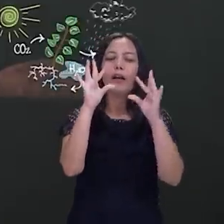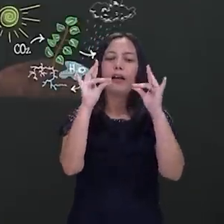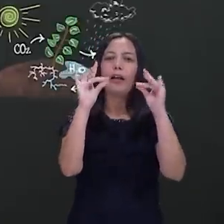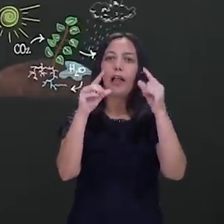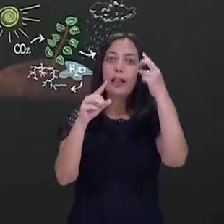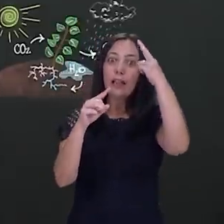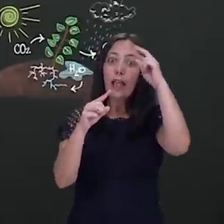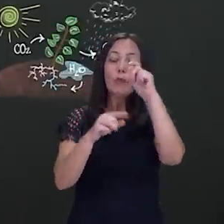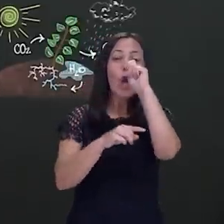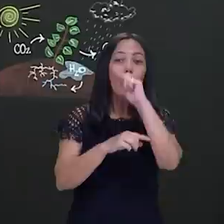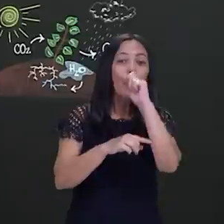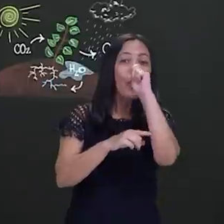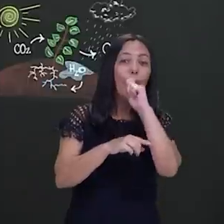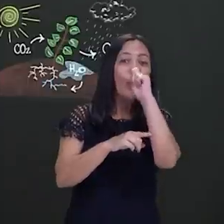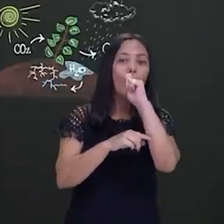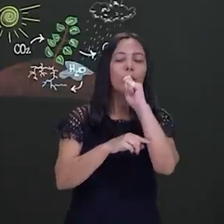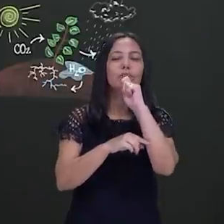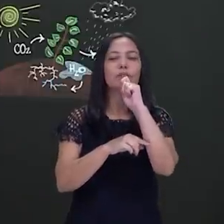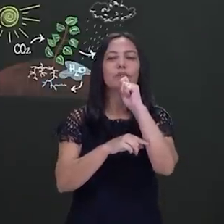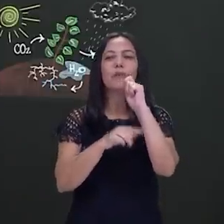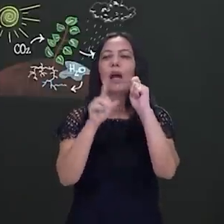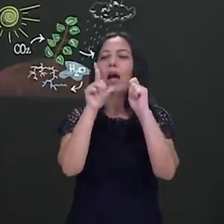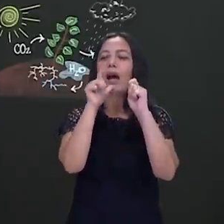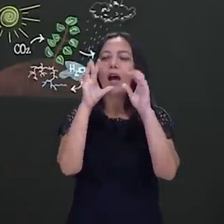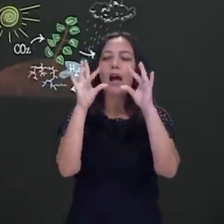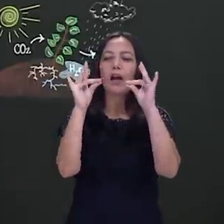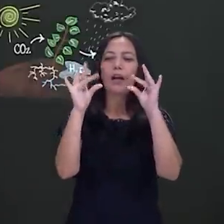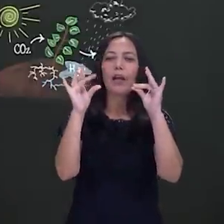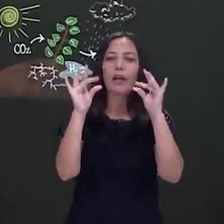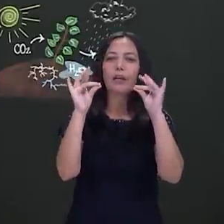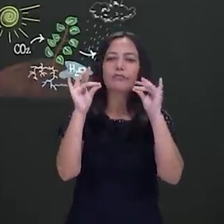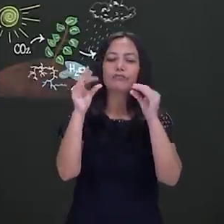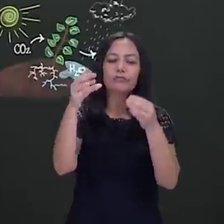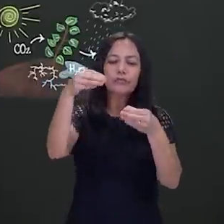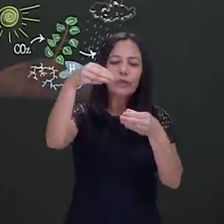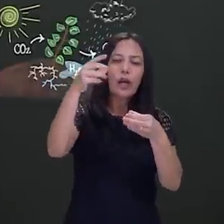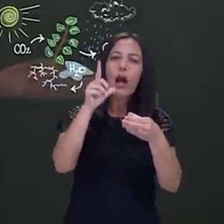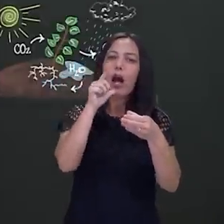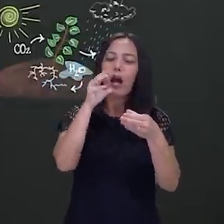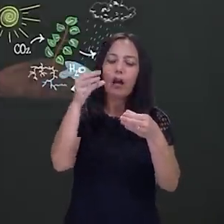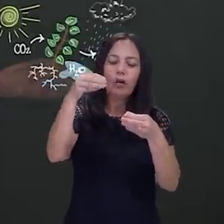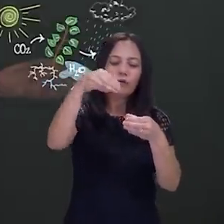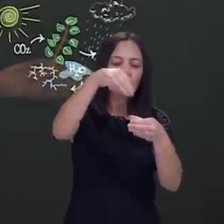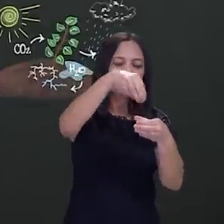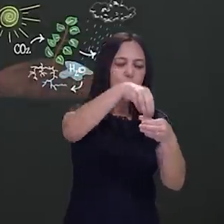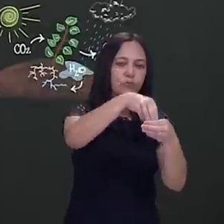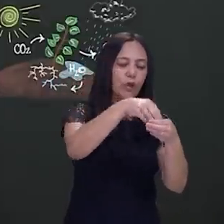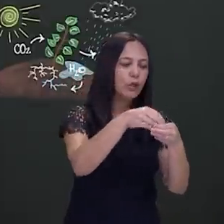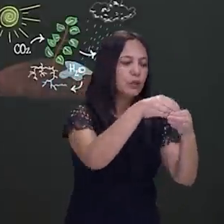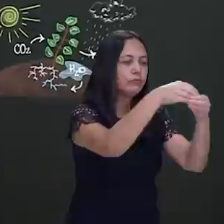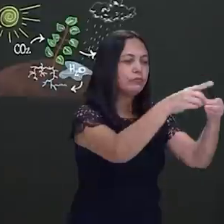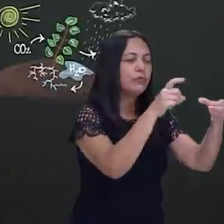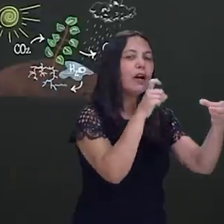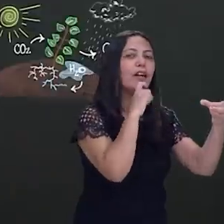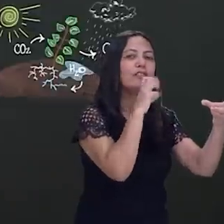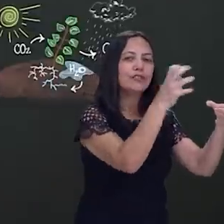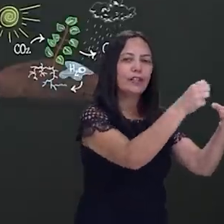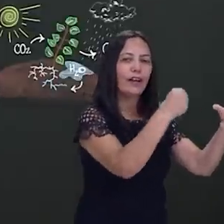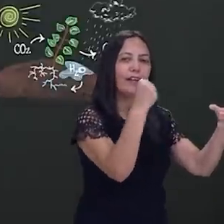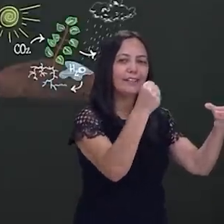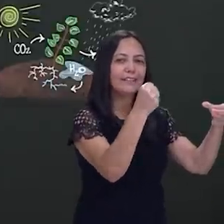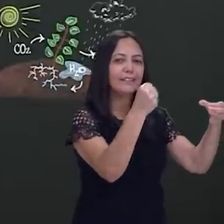picolé derretido? Líquido, coloco ele de volta numa forminha, coloco ele de volta no congelador